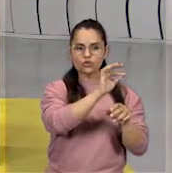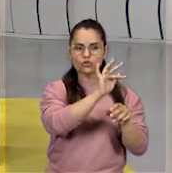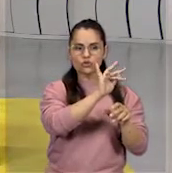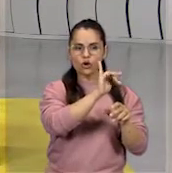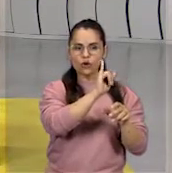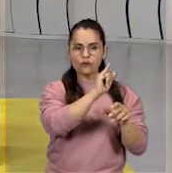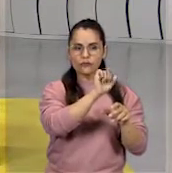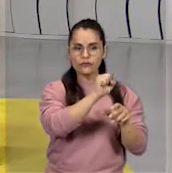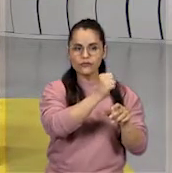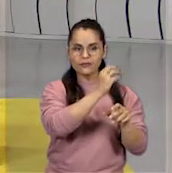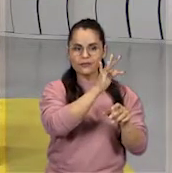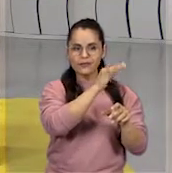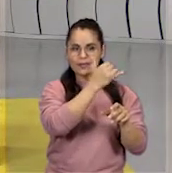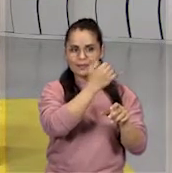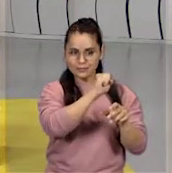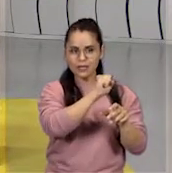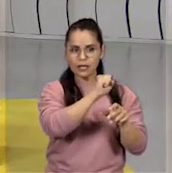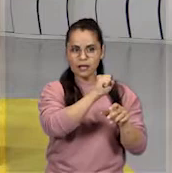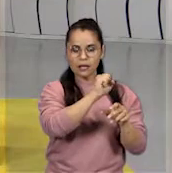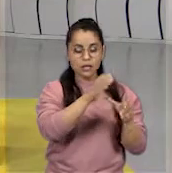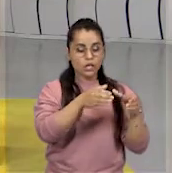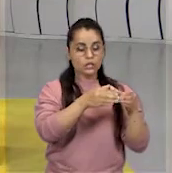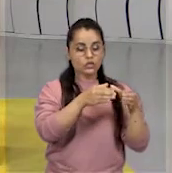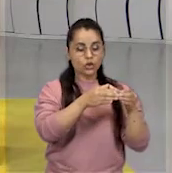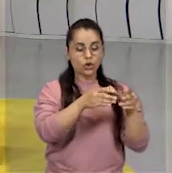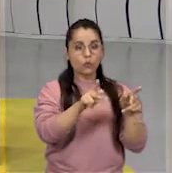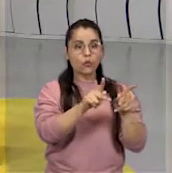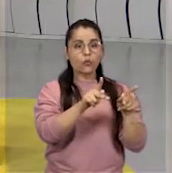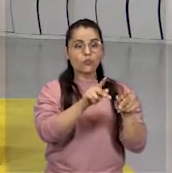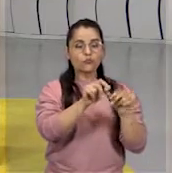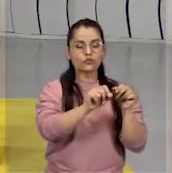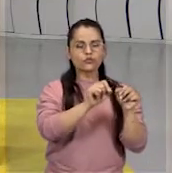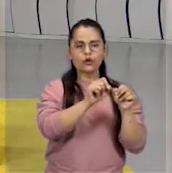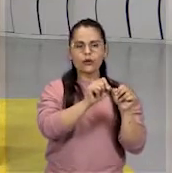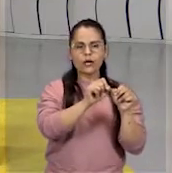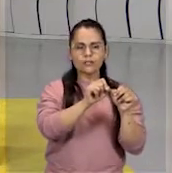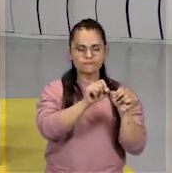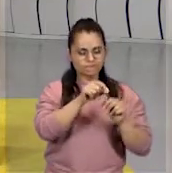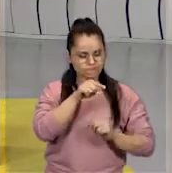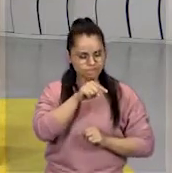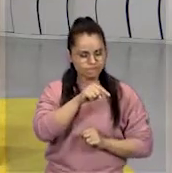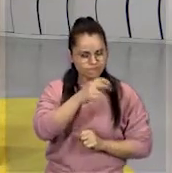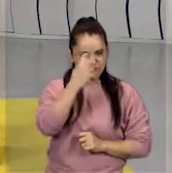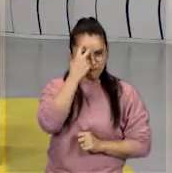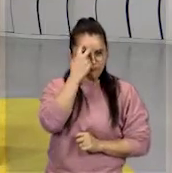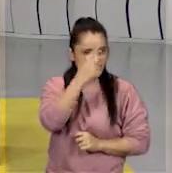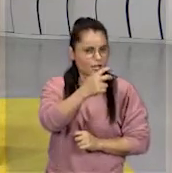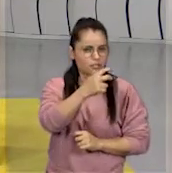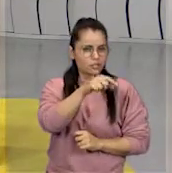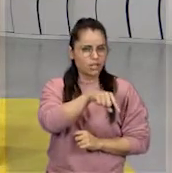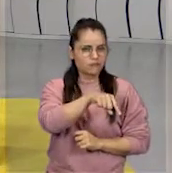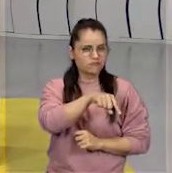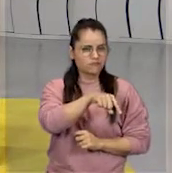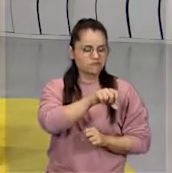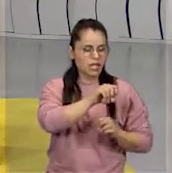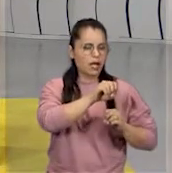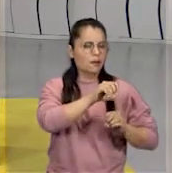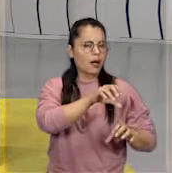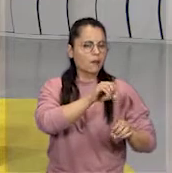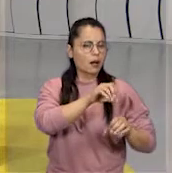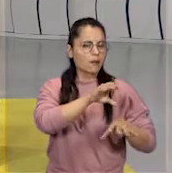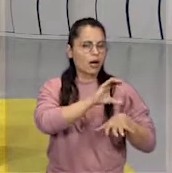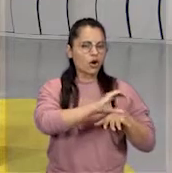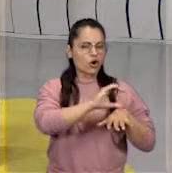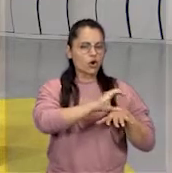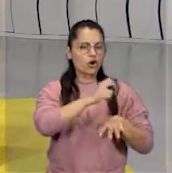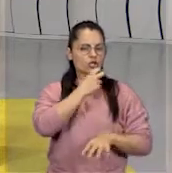vimos anteriormente. Então, quem foram os sofistas? Eram pessoas sábias, professores, eles davam cursos